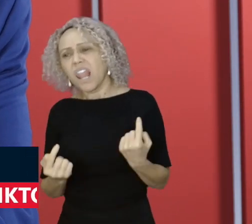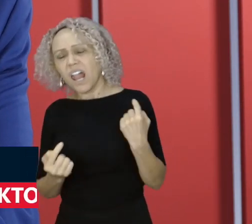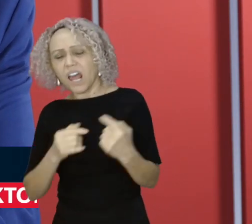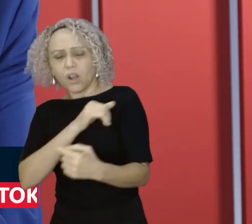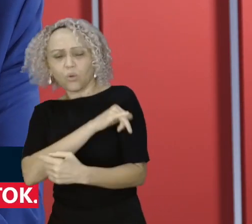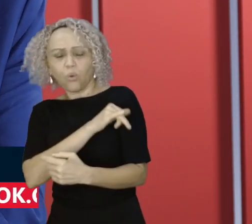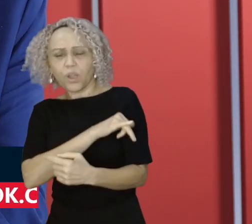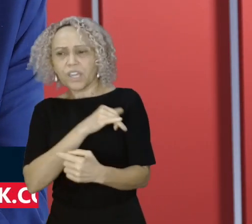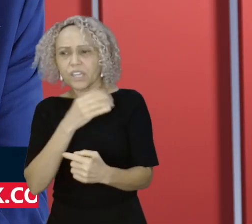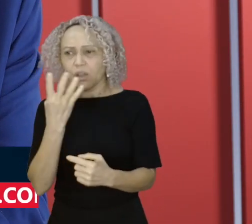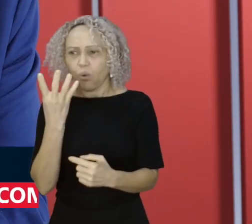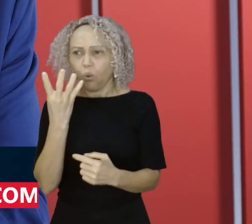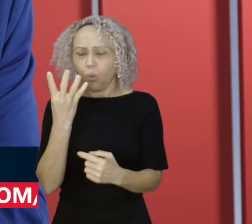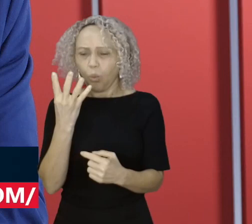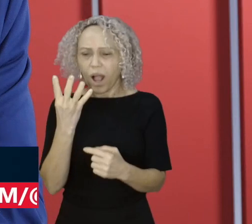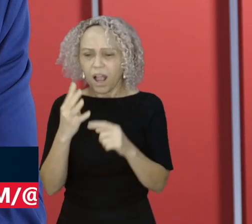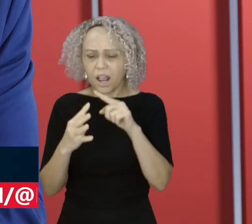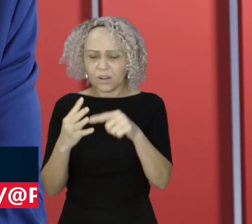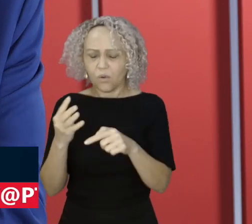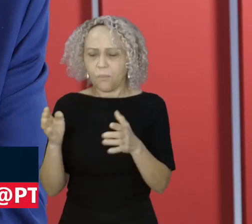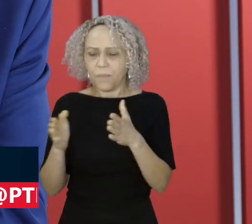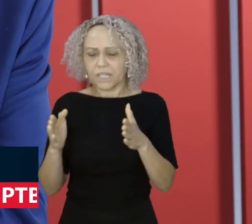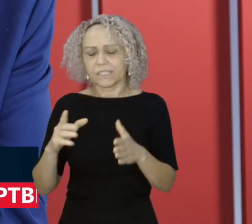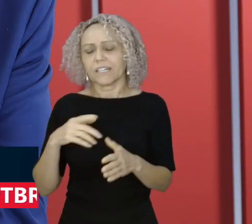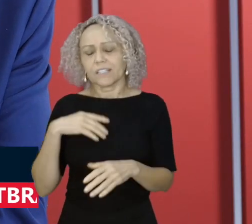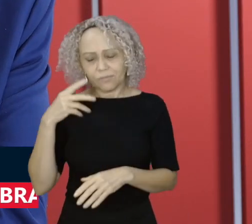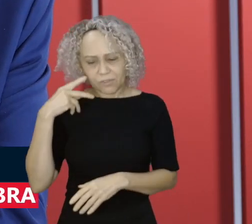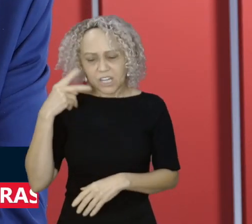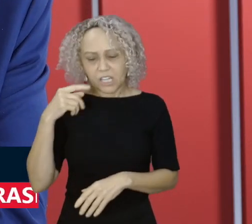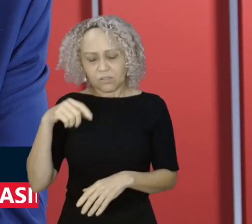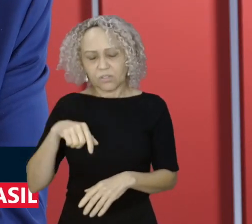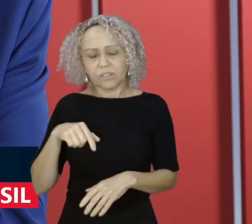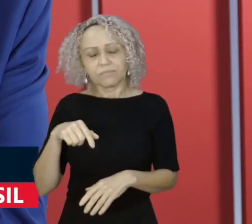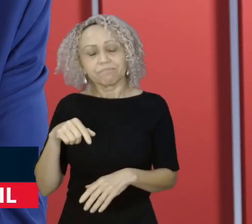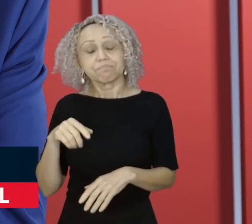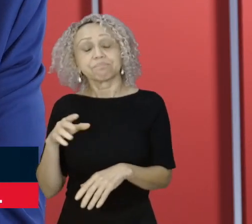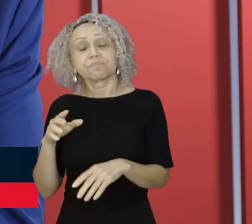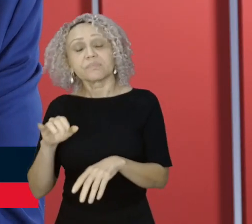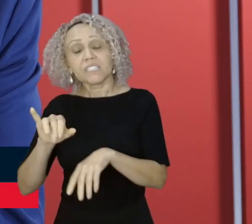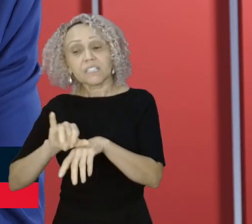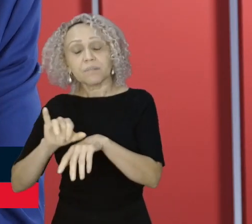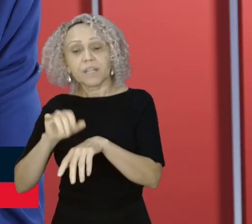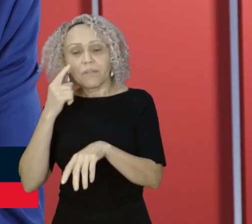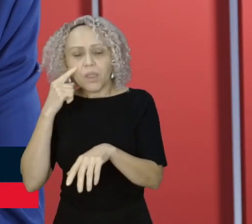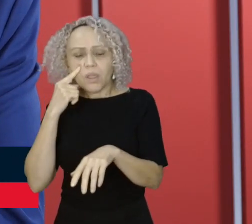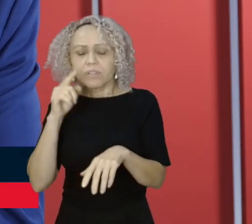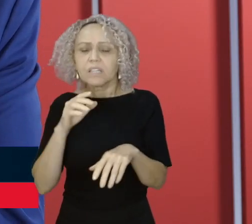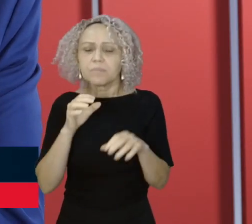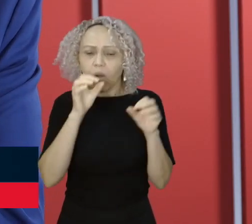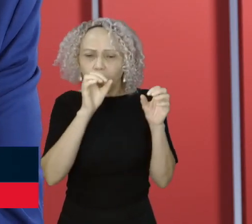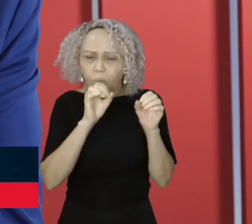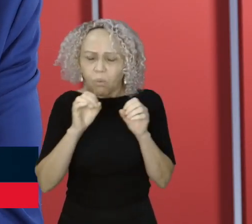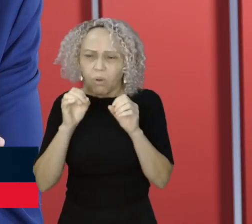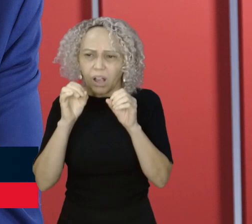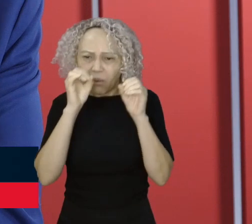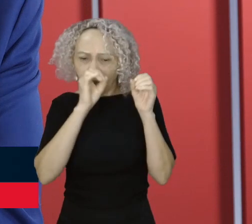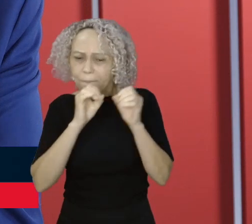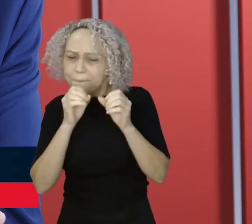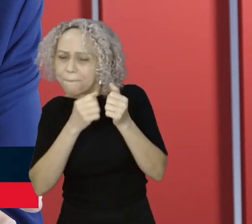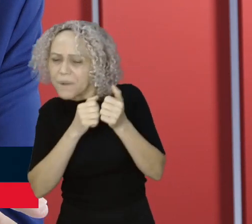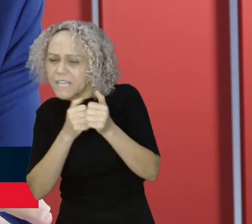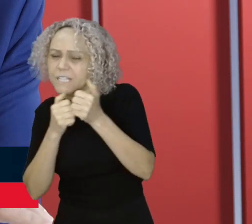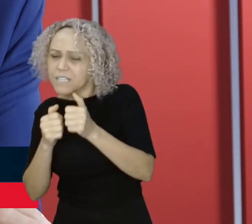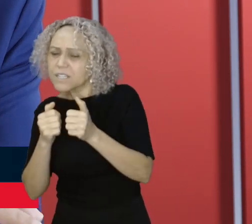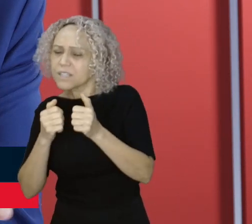na Câmara Municipal da capital e a gente acompanhou muito de perto todos os empreendimentos do Minha Casa Minha Vida. Vivíamos no Rio de Janeiro